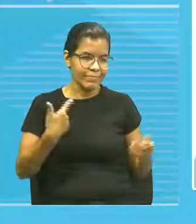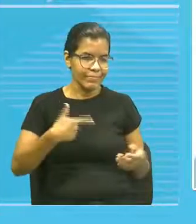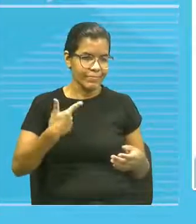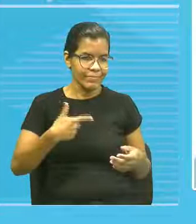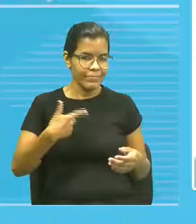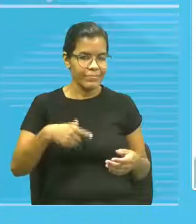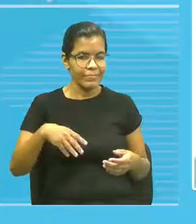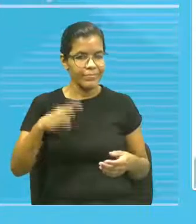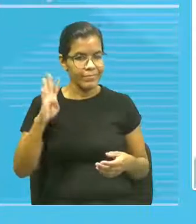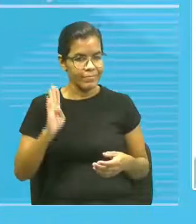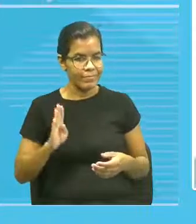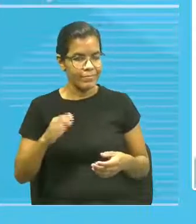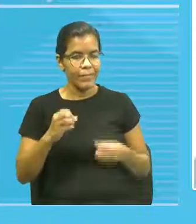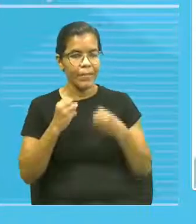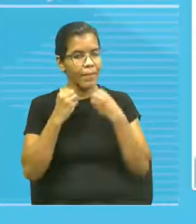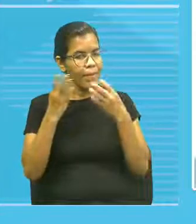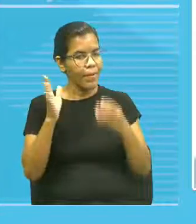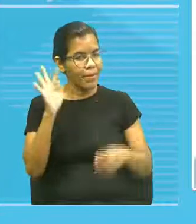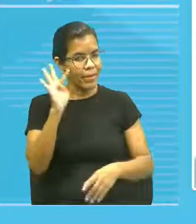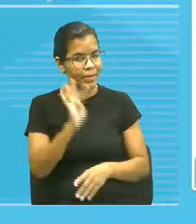B, boa tarde, meu bem.